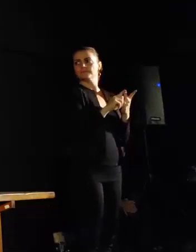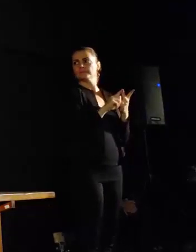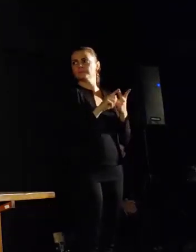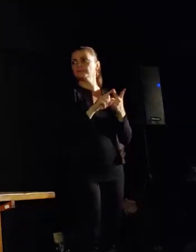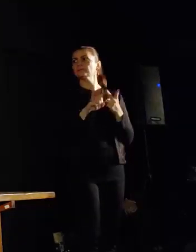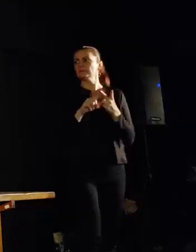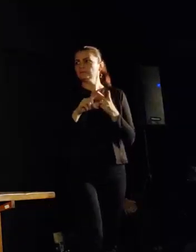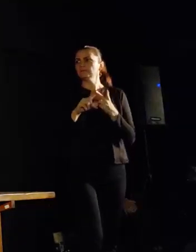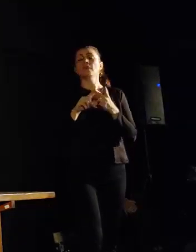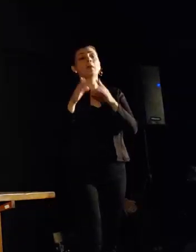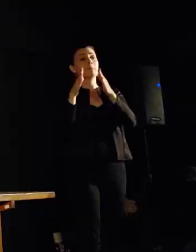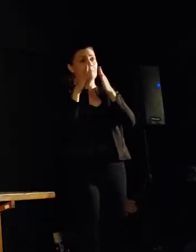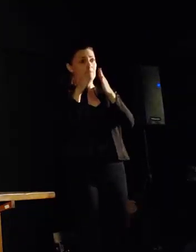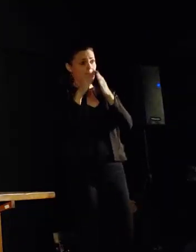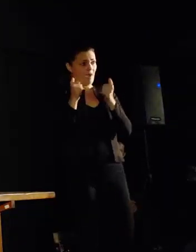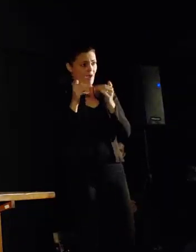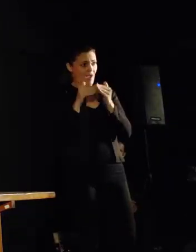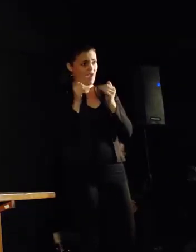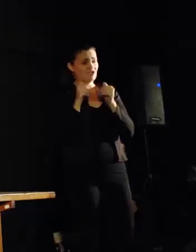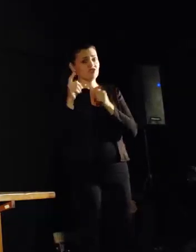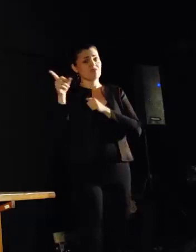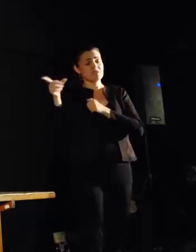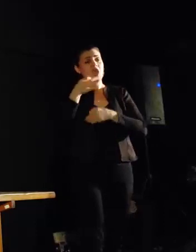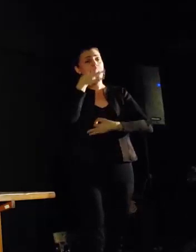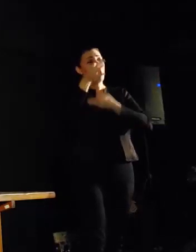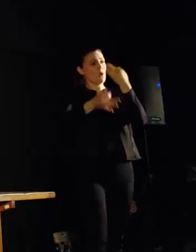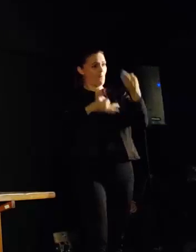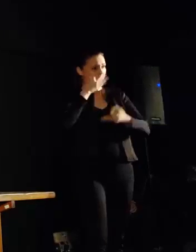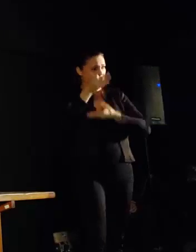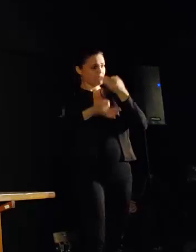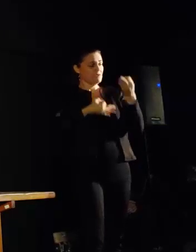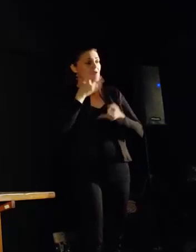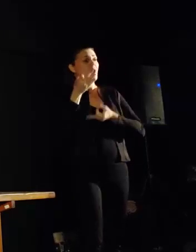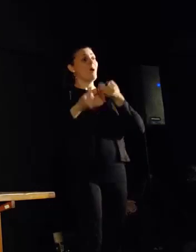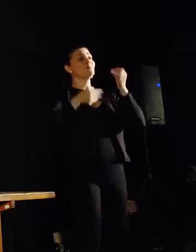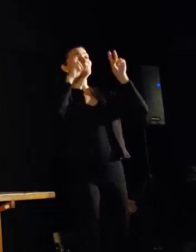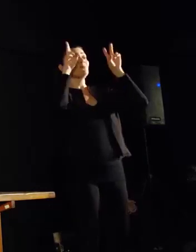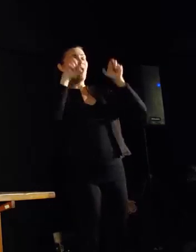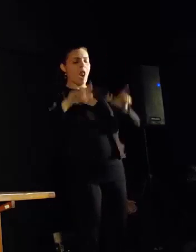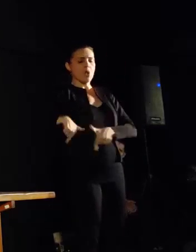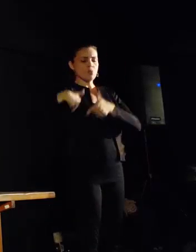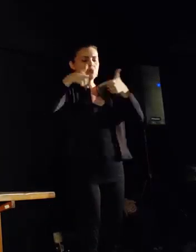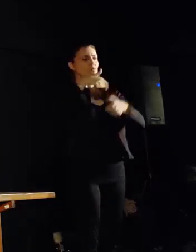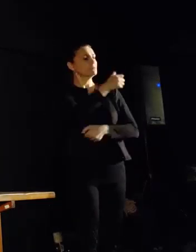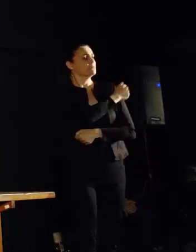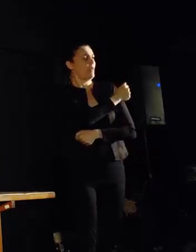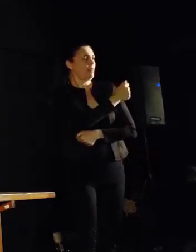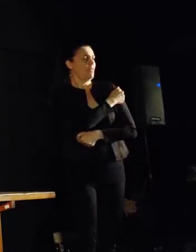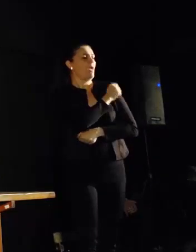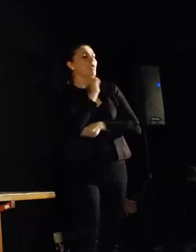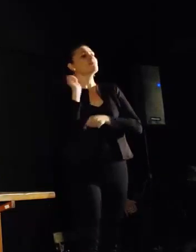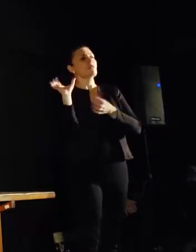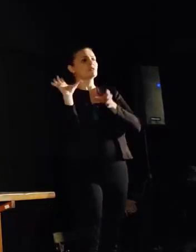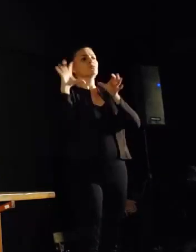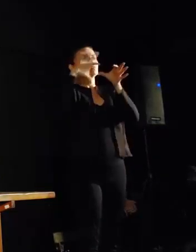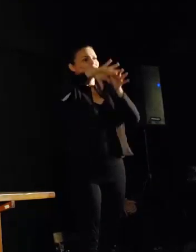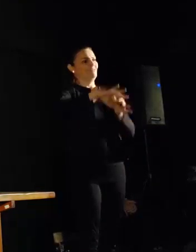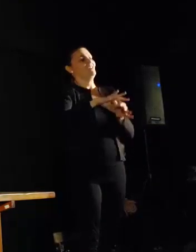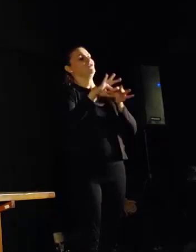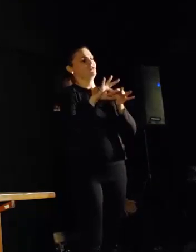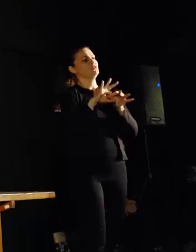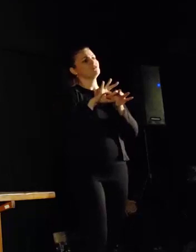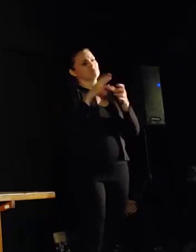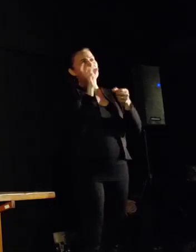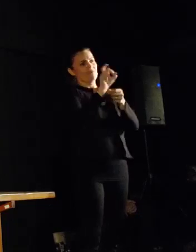A segunda pede que você comente sobre a luta estudantil no contexto do protofascismo e o papel